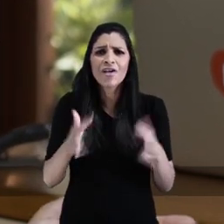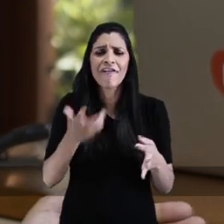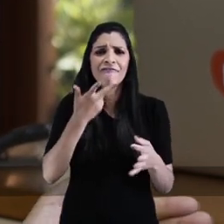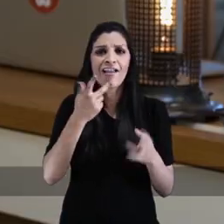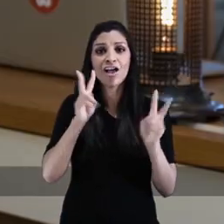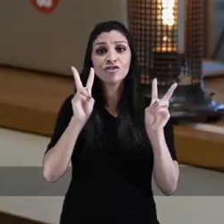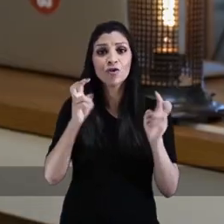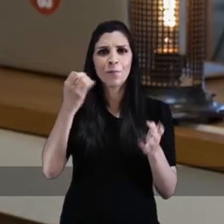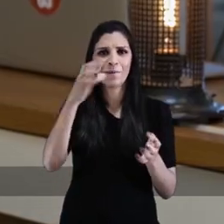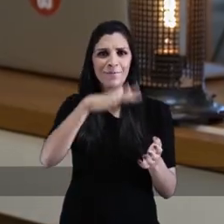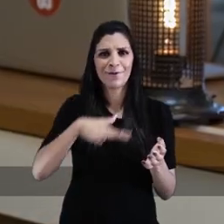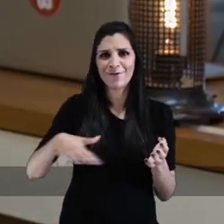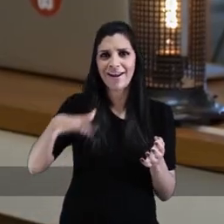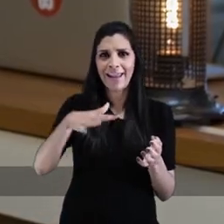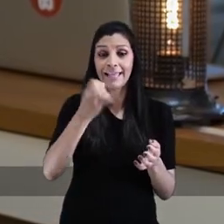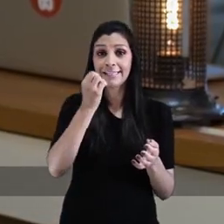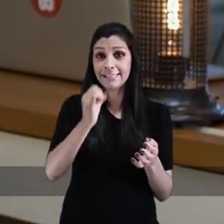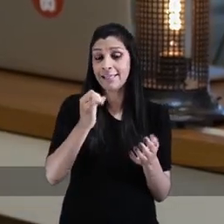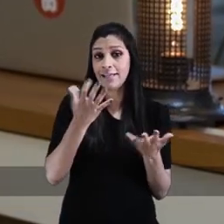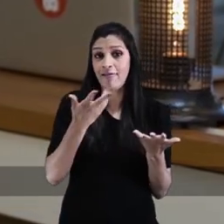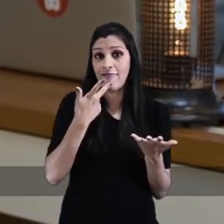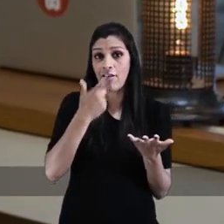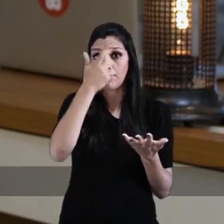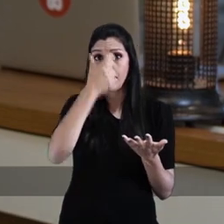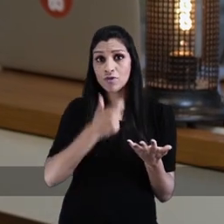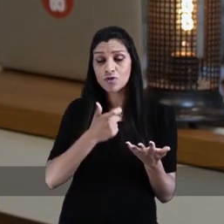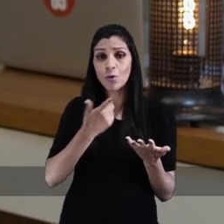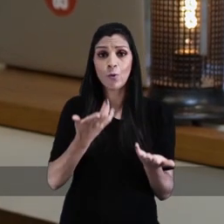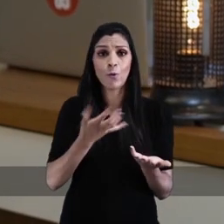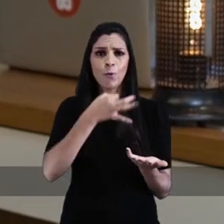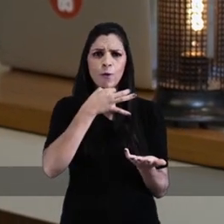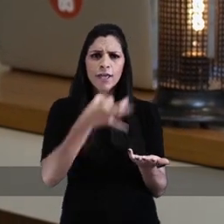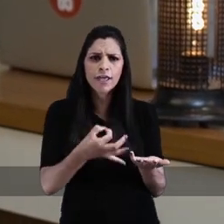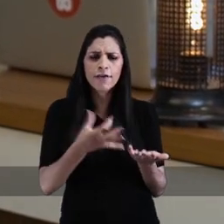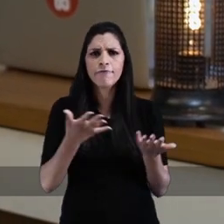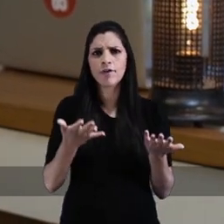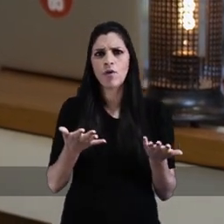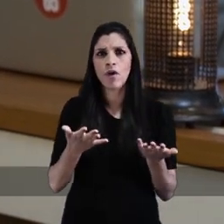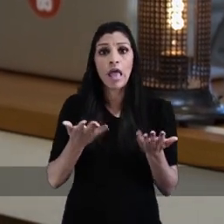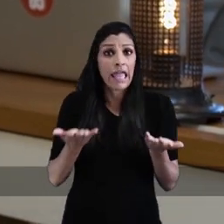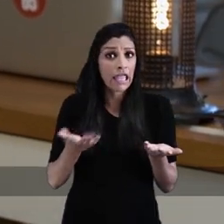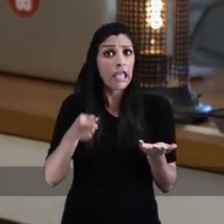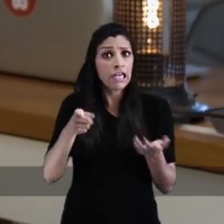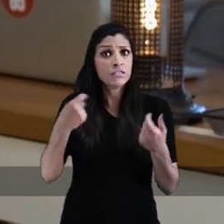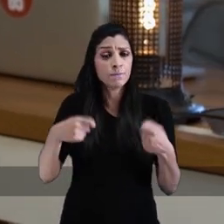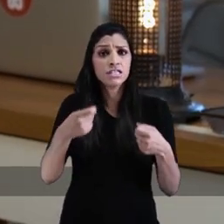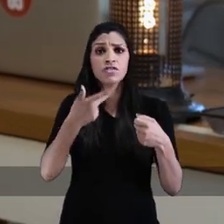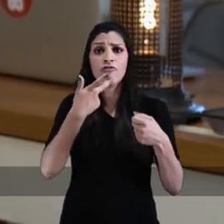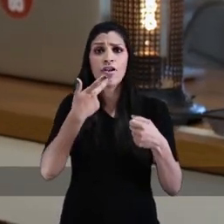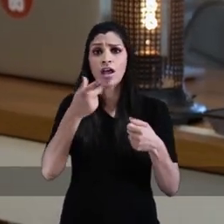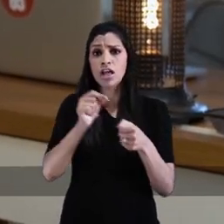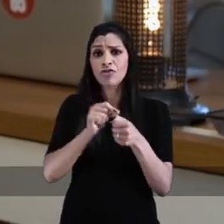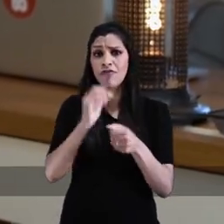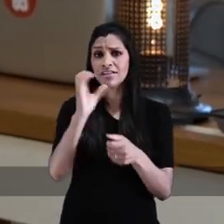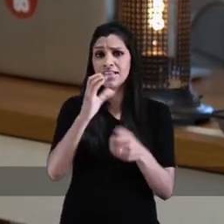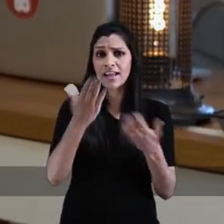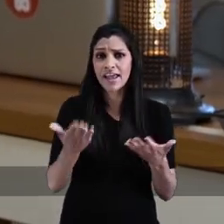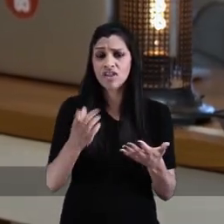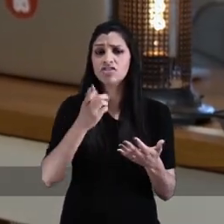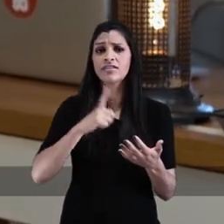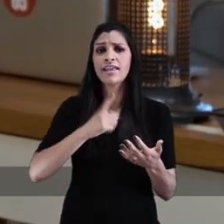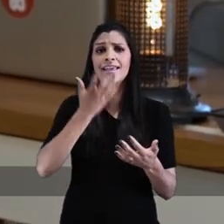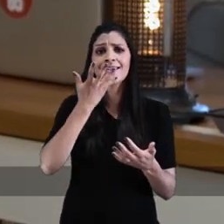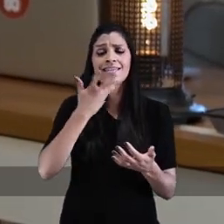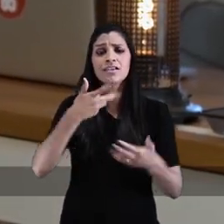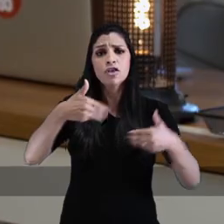a cidade. Se eles não puderem falar que eu sou uma pessoa horrível, eles vão ter que falar que eles não entregaram creche, que tem criança subnutrida